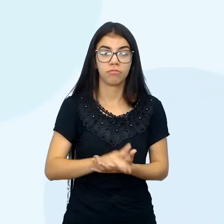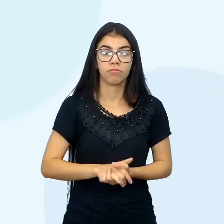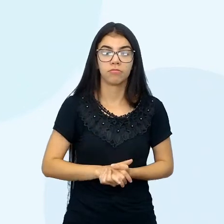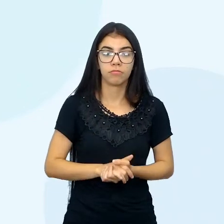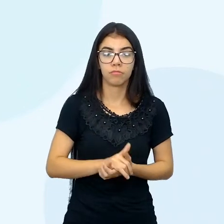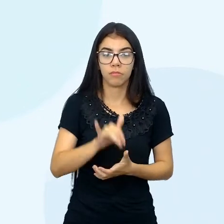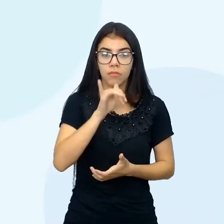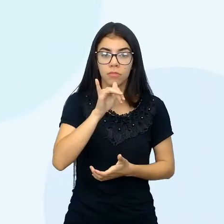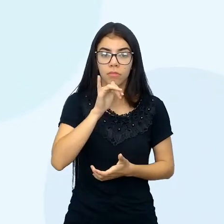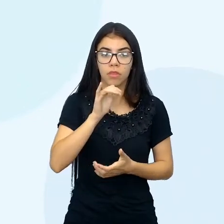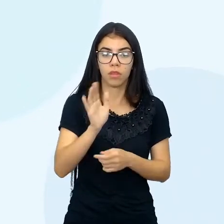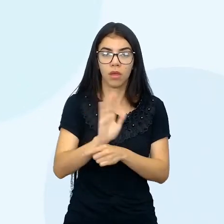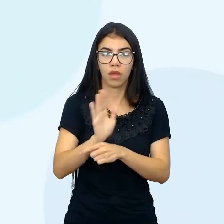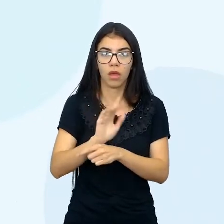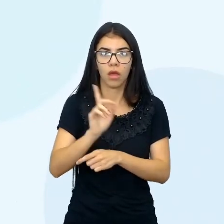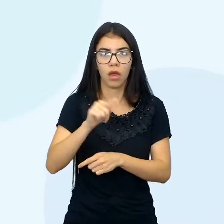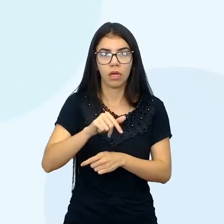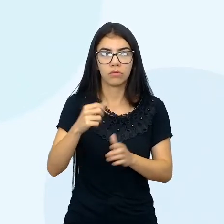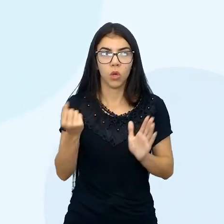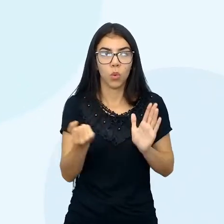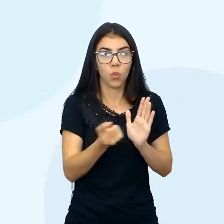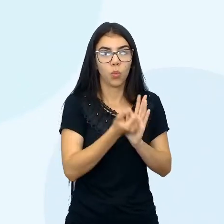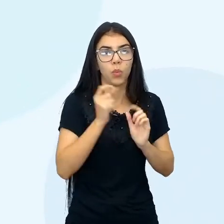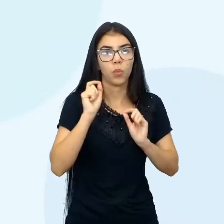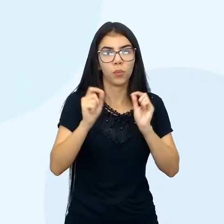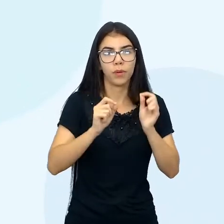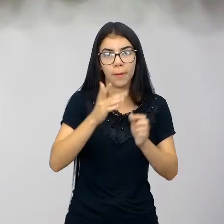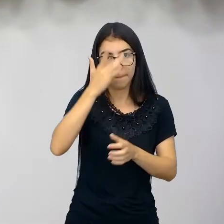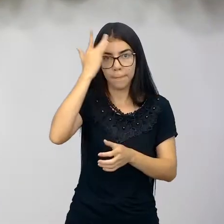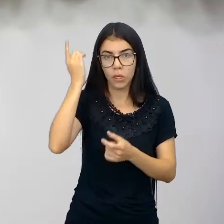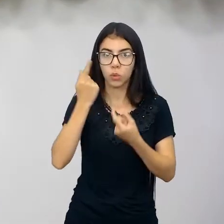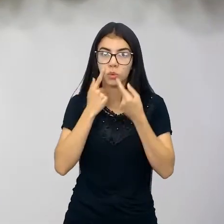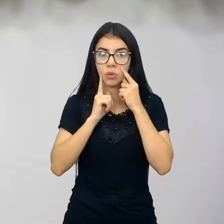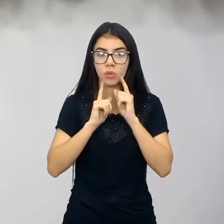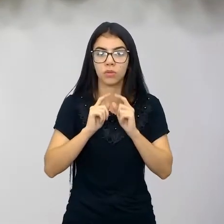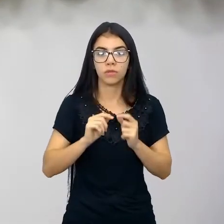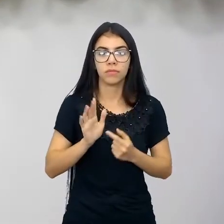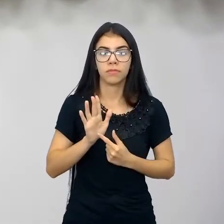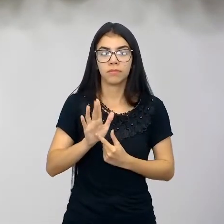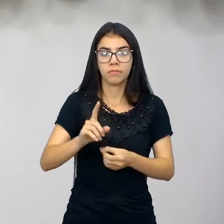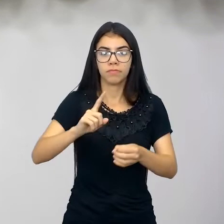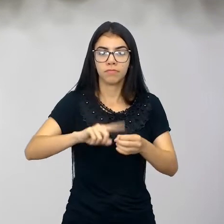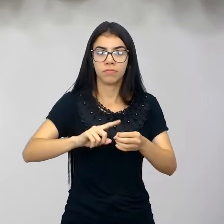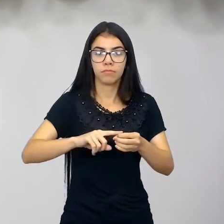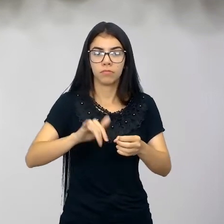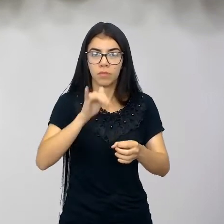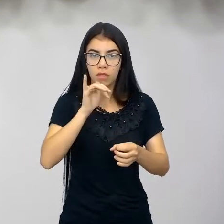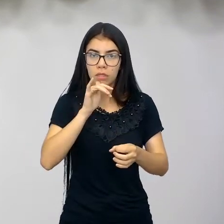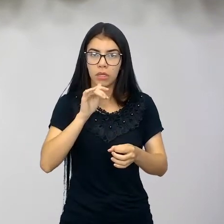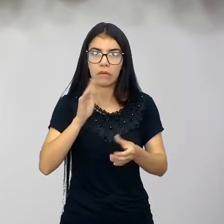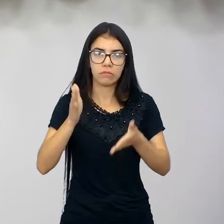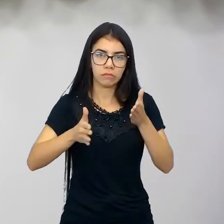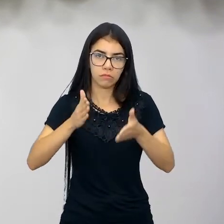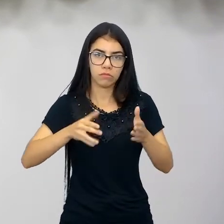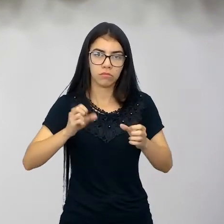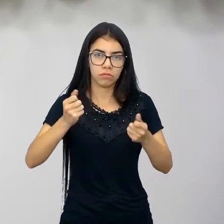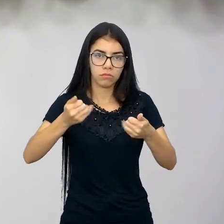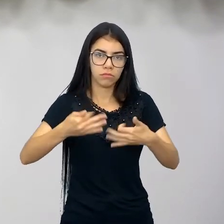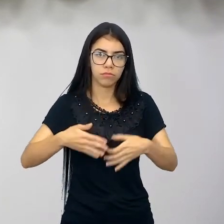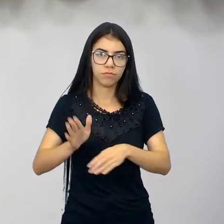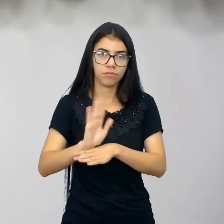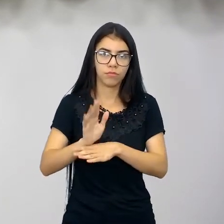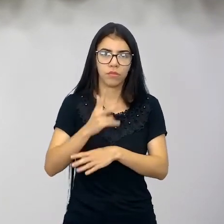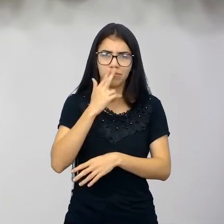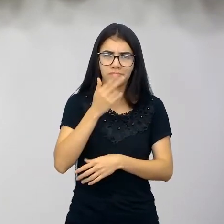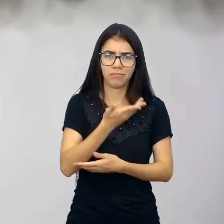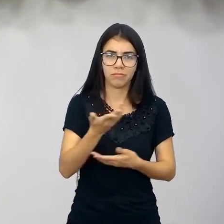querendo dirigir esse cinema, eu acho que é mais impactante começar com a pessoa chorando do que mostrando uma cidade. Nesse caso, não sei se eu fui... Pessoal do cinema, concordo. O que